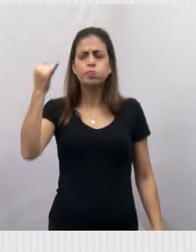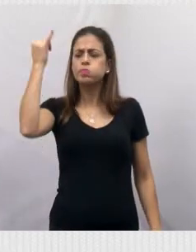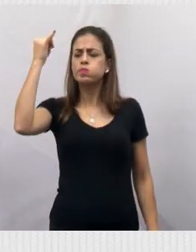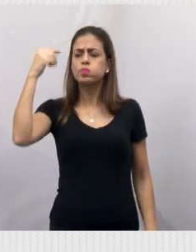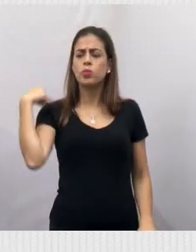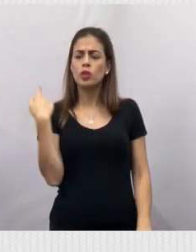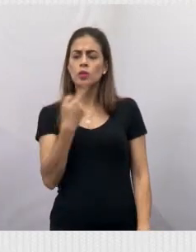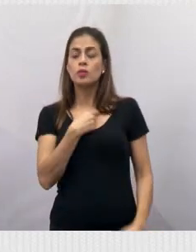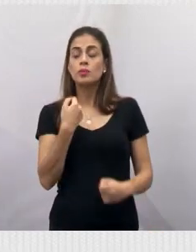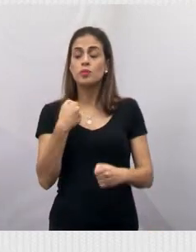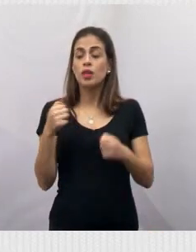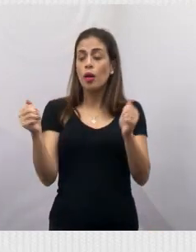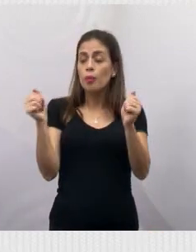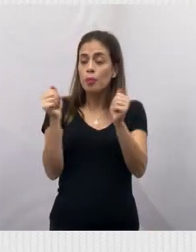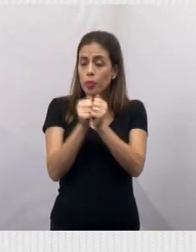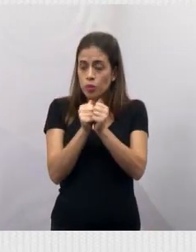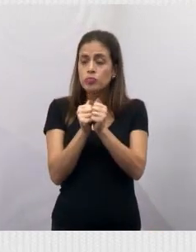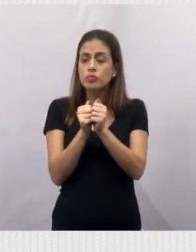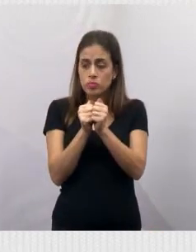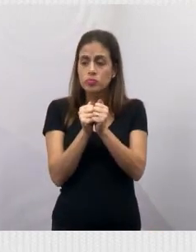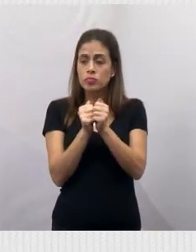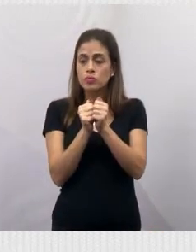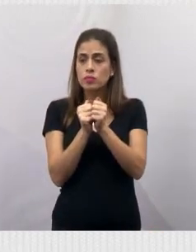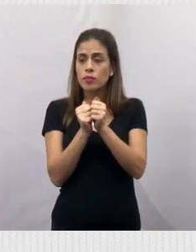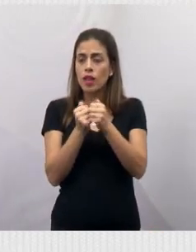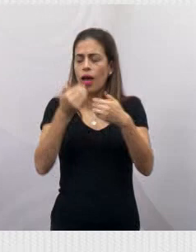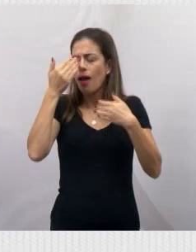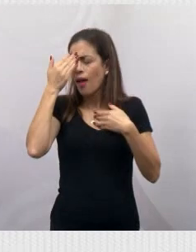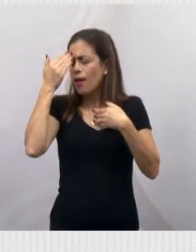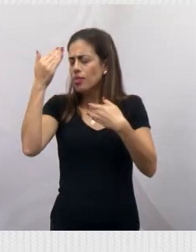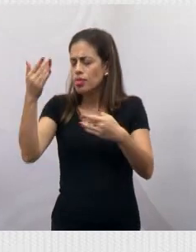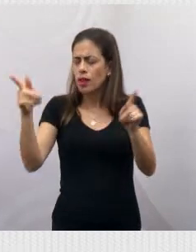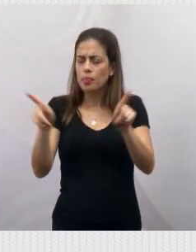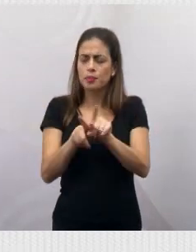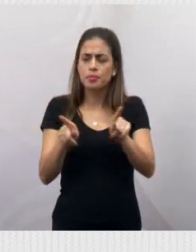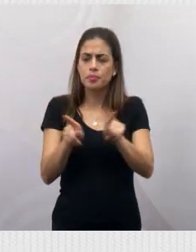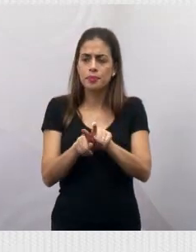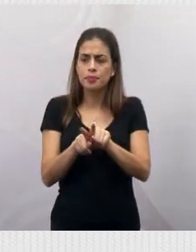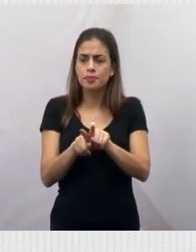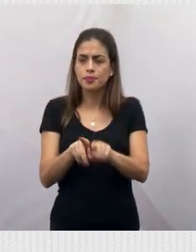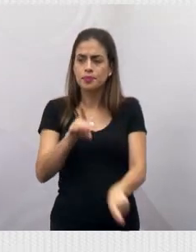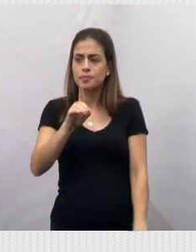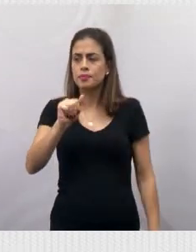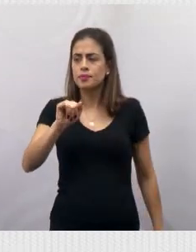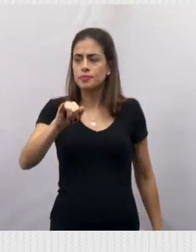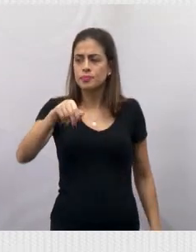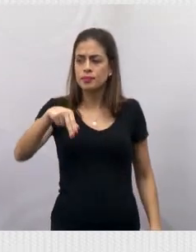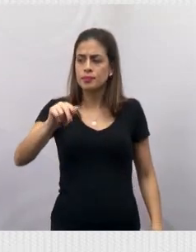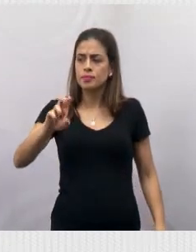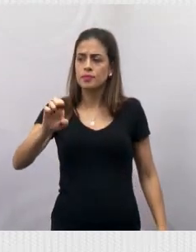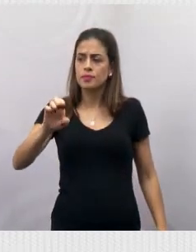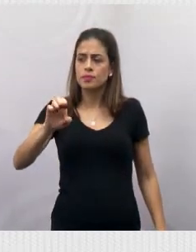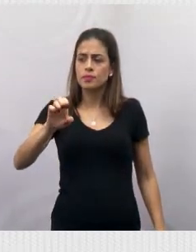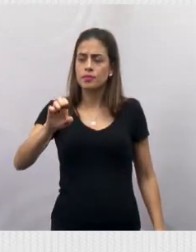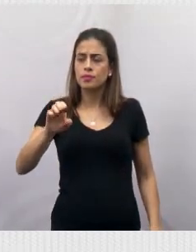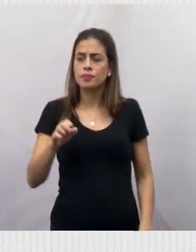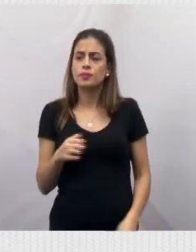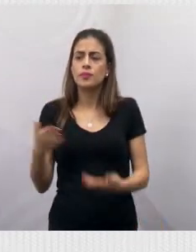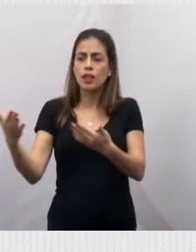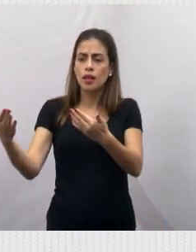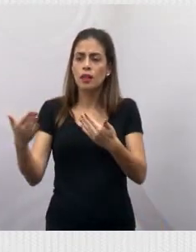próximos a eles, tá? E eu quero agradecer também a Daiane pela recepção